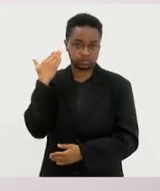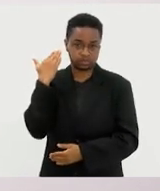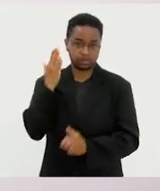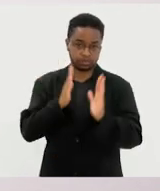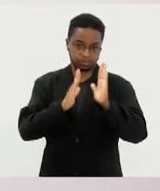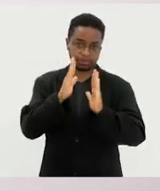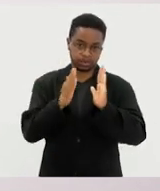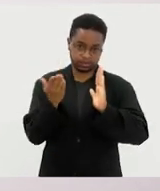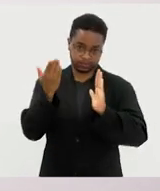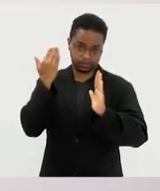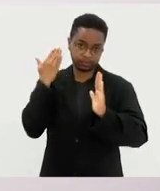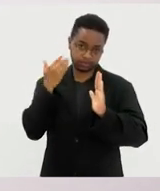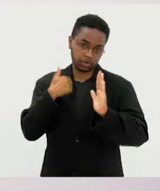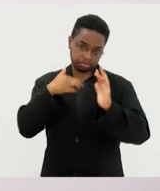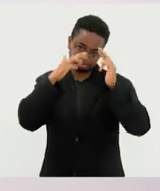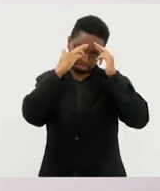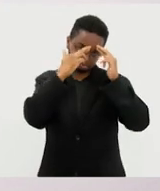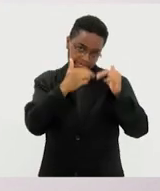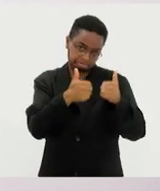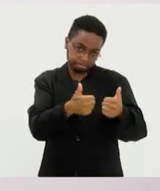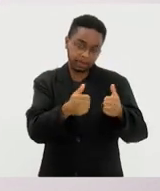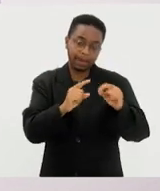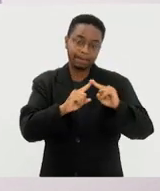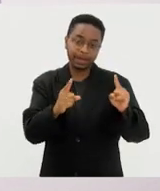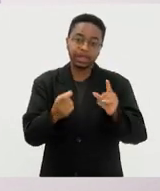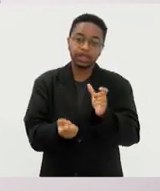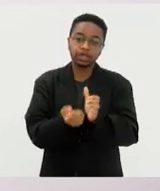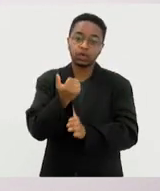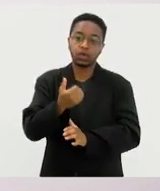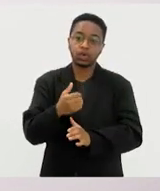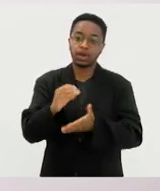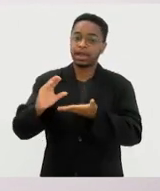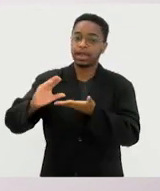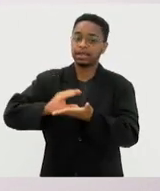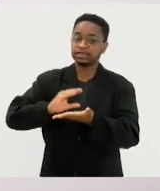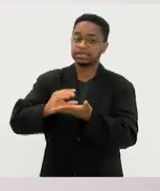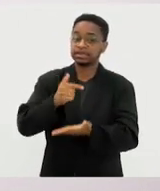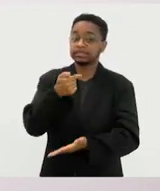anterior, com todo respeito, se criou uma receita de 7 bi.